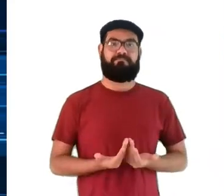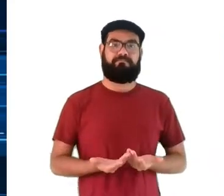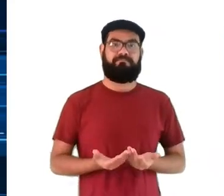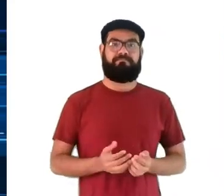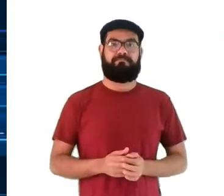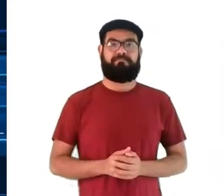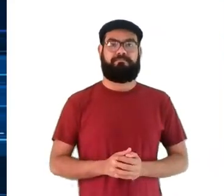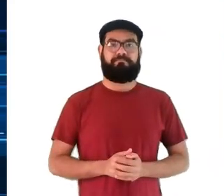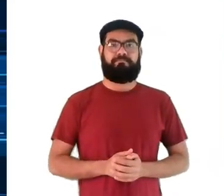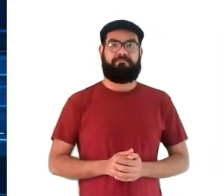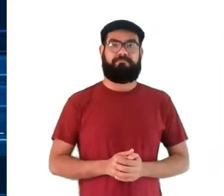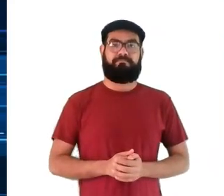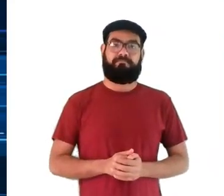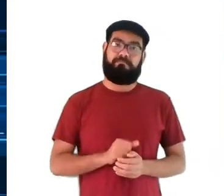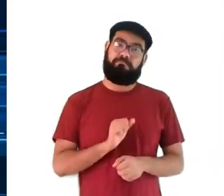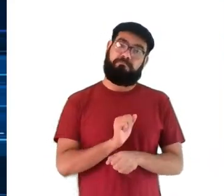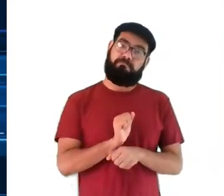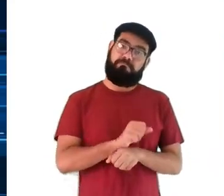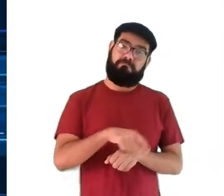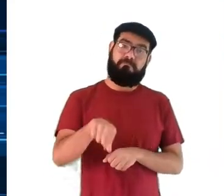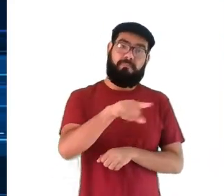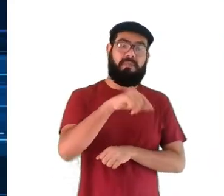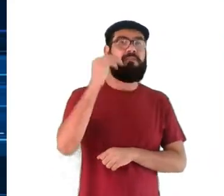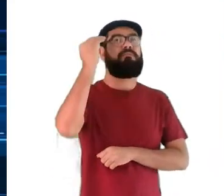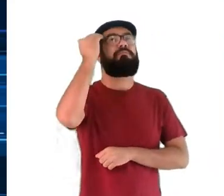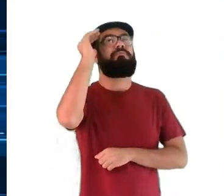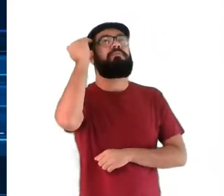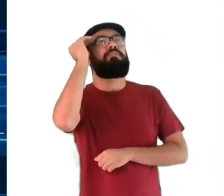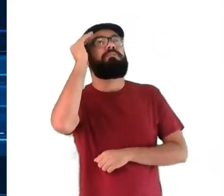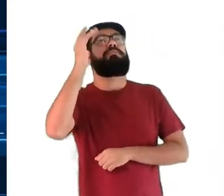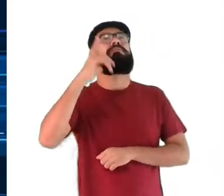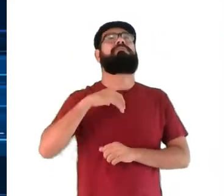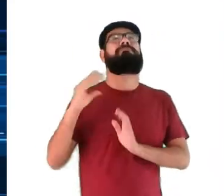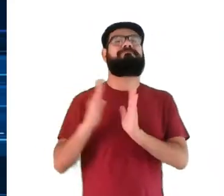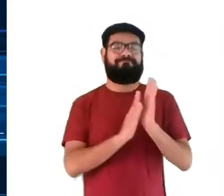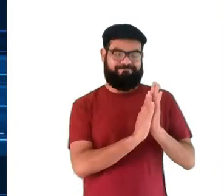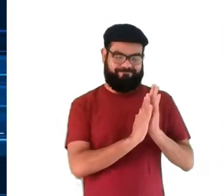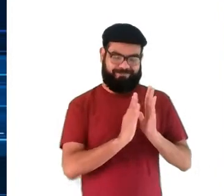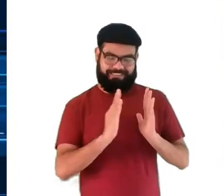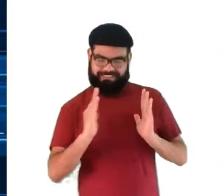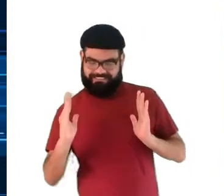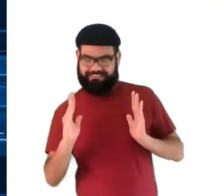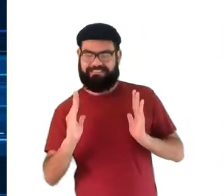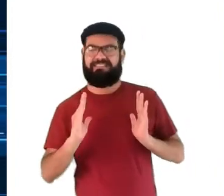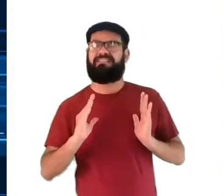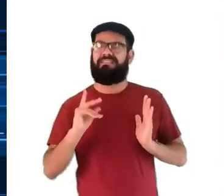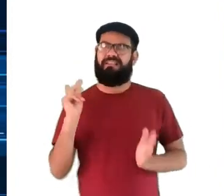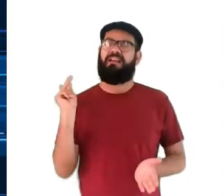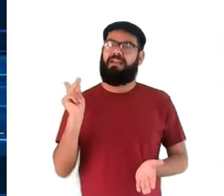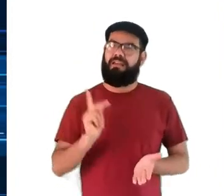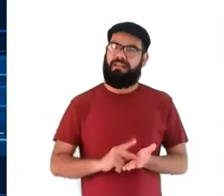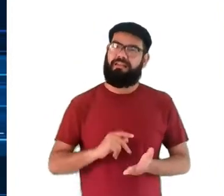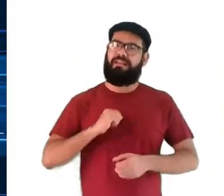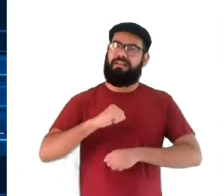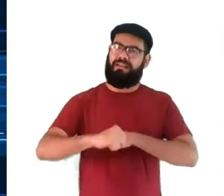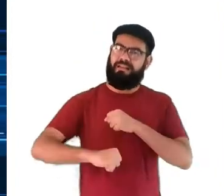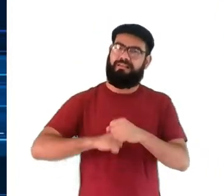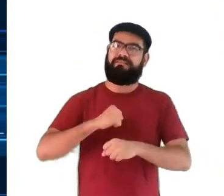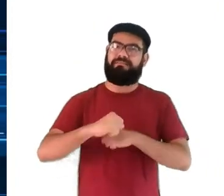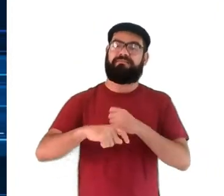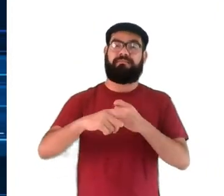Espero que vocês tenham compreendido essa fase, que realmente, a cada ano, a cada aula que você